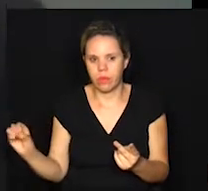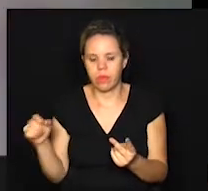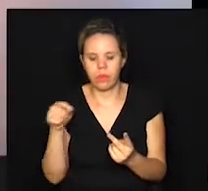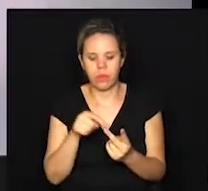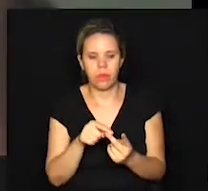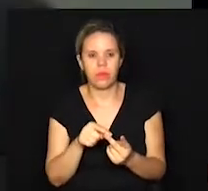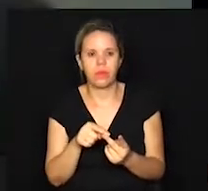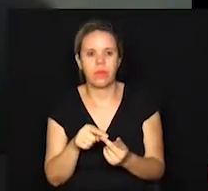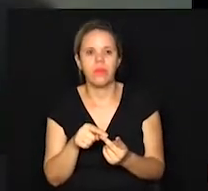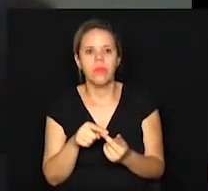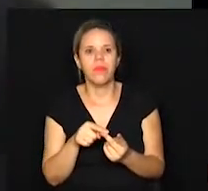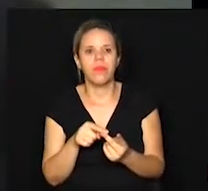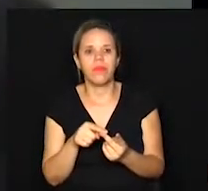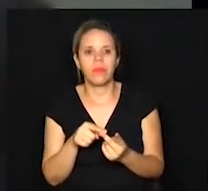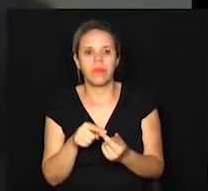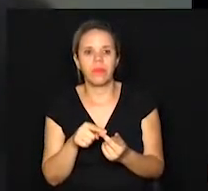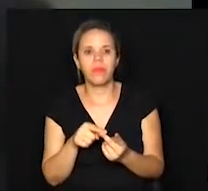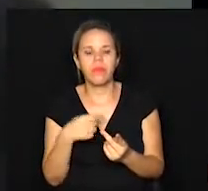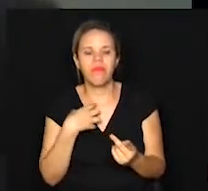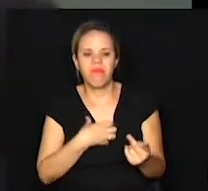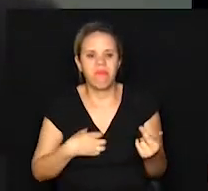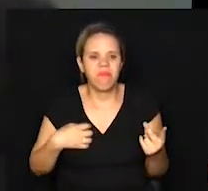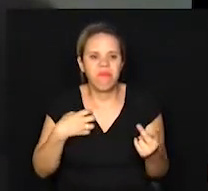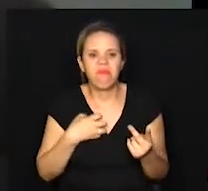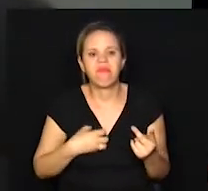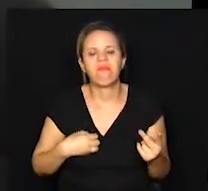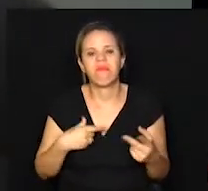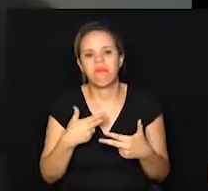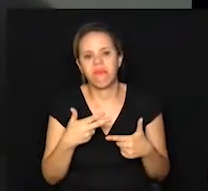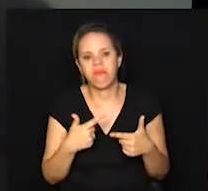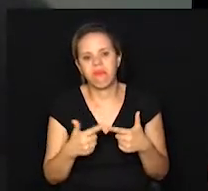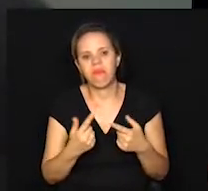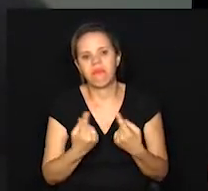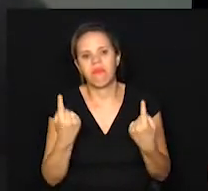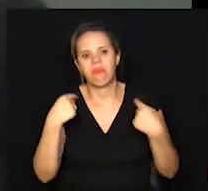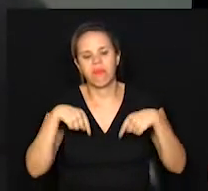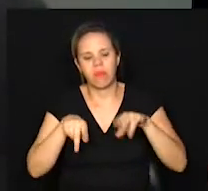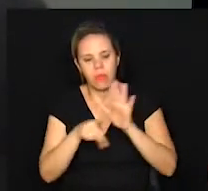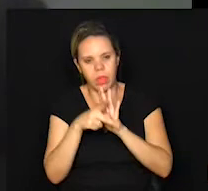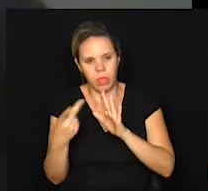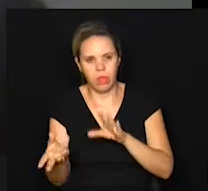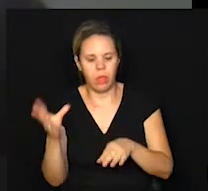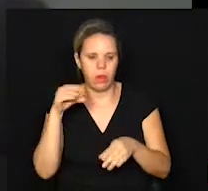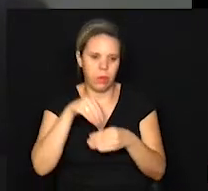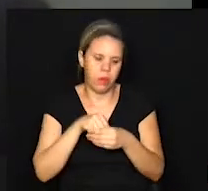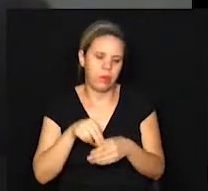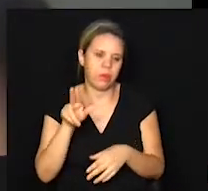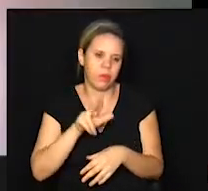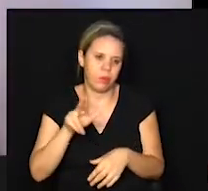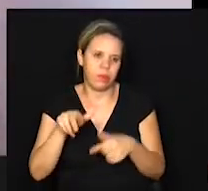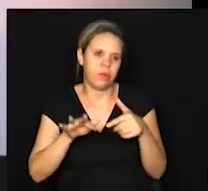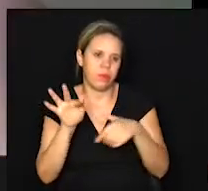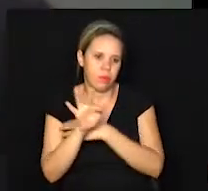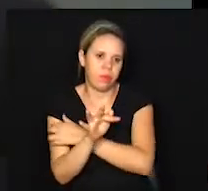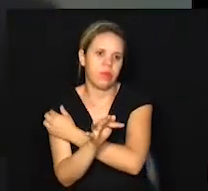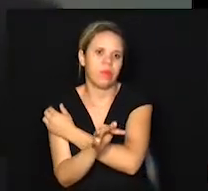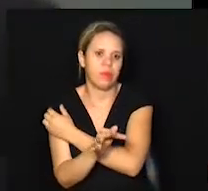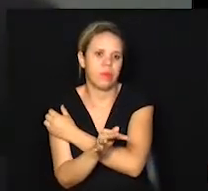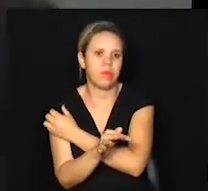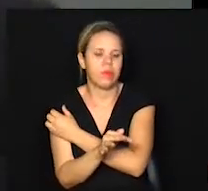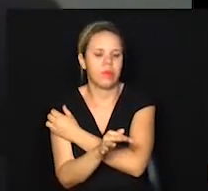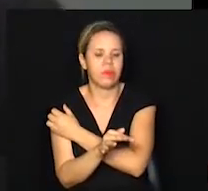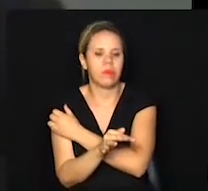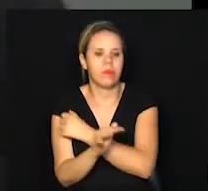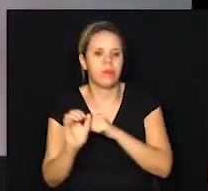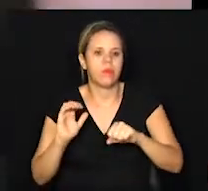ele se encontrava abalado por uma série de questões internas da própria universidade, a questão da pandemia,